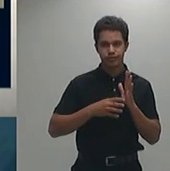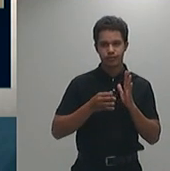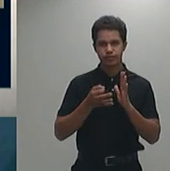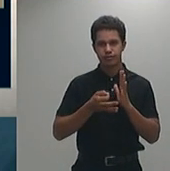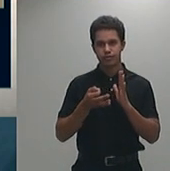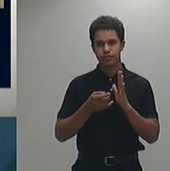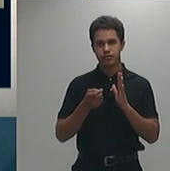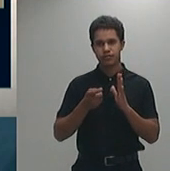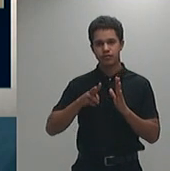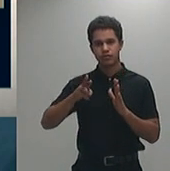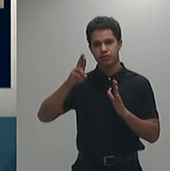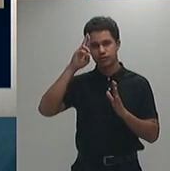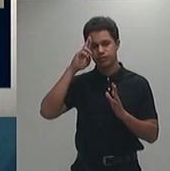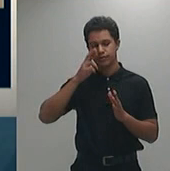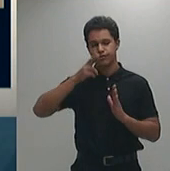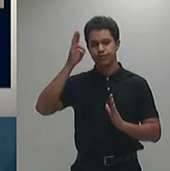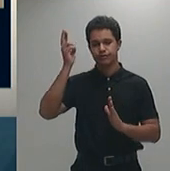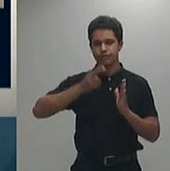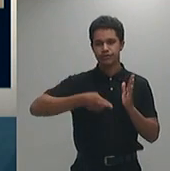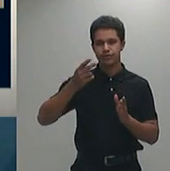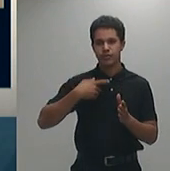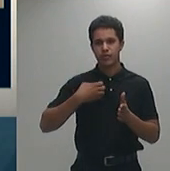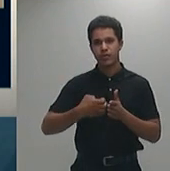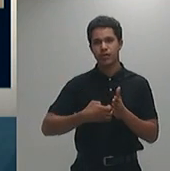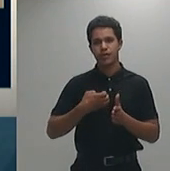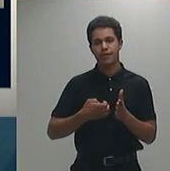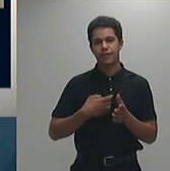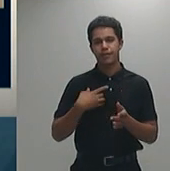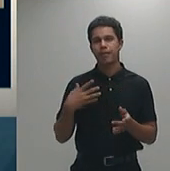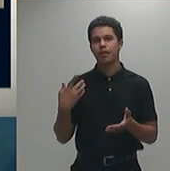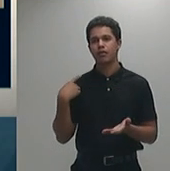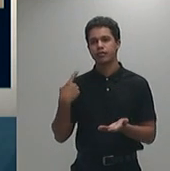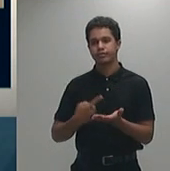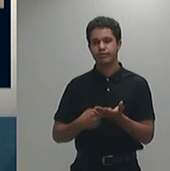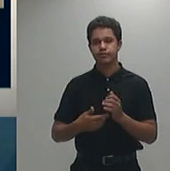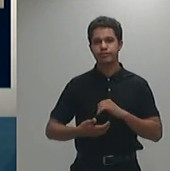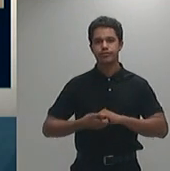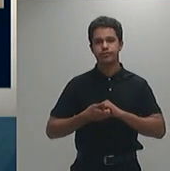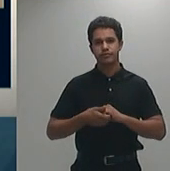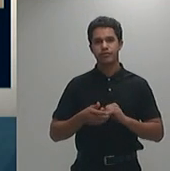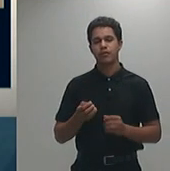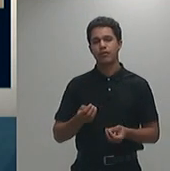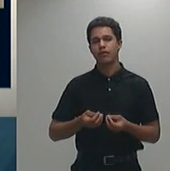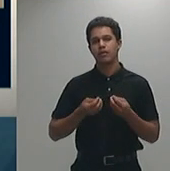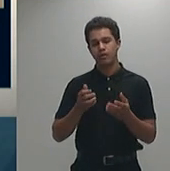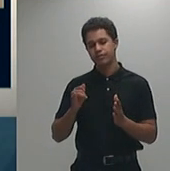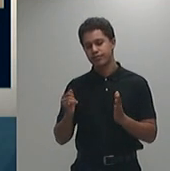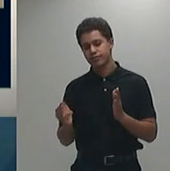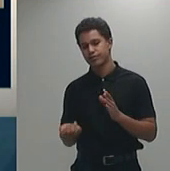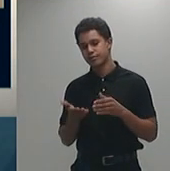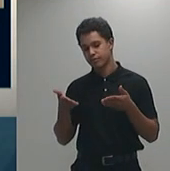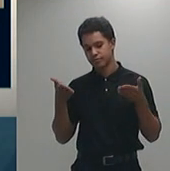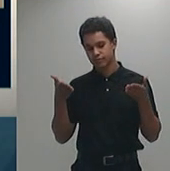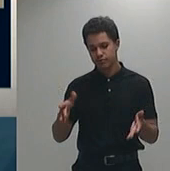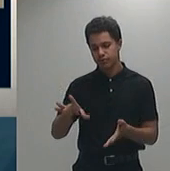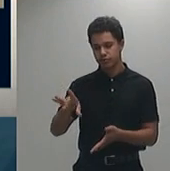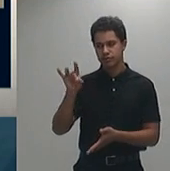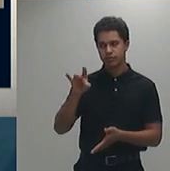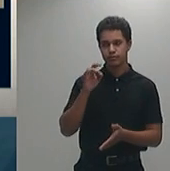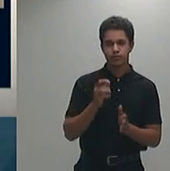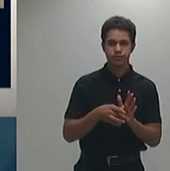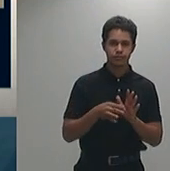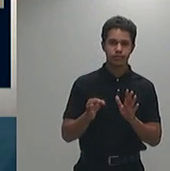rejeitado pela companhia de acordo com a deliberação assemblear resorts daria a possibilidade de participar da escolha da arbitragem que se mostra como